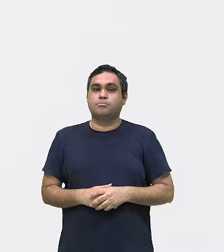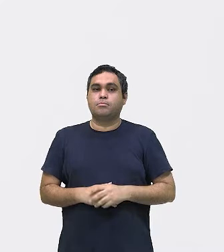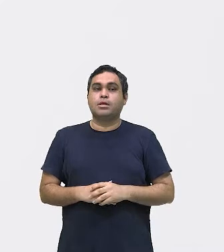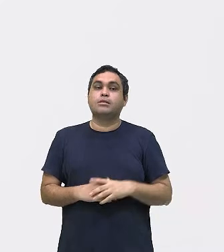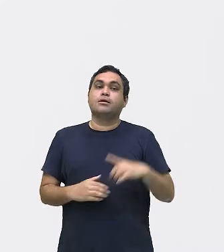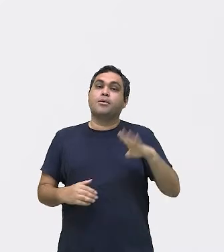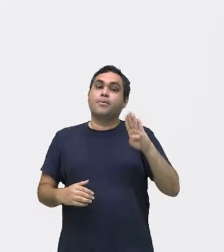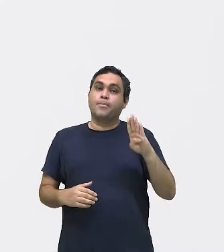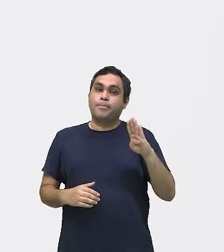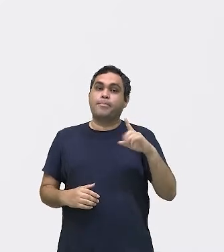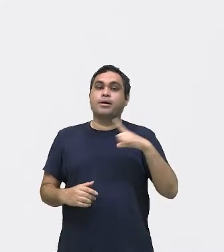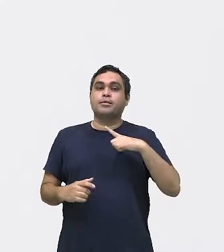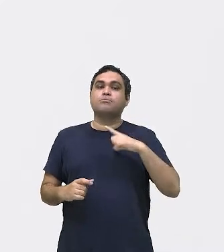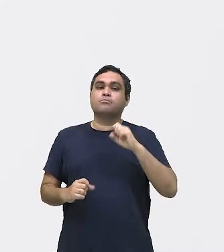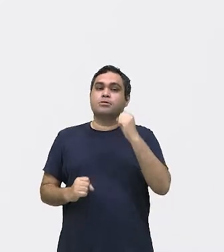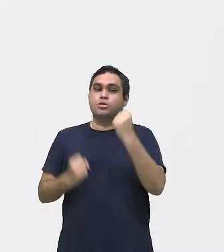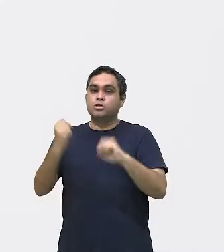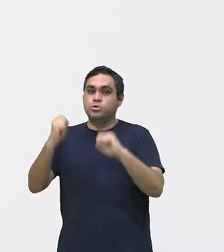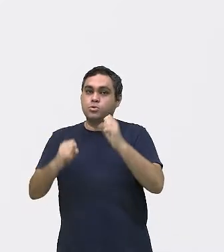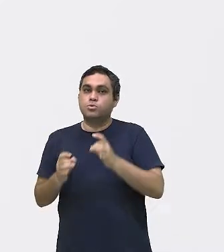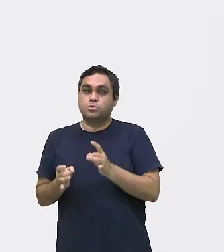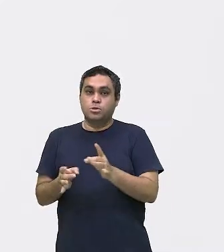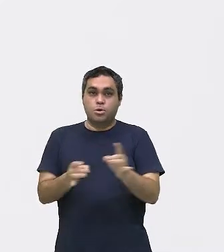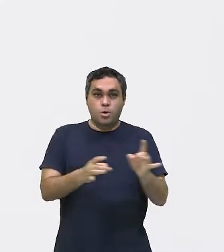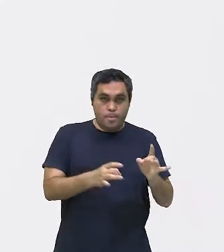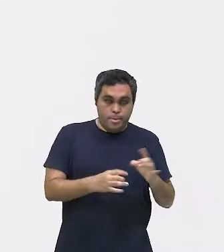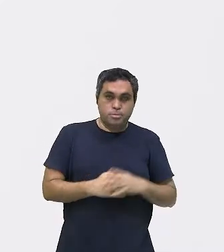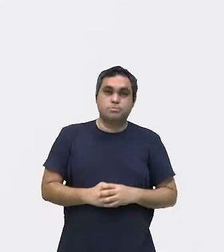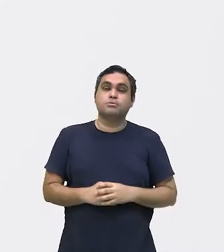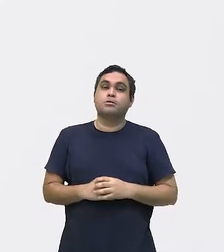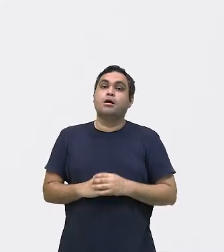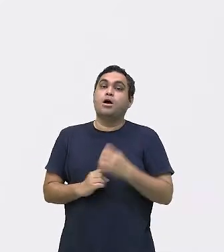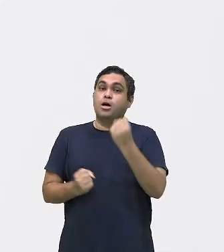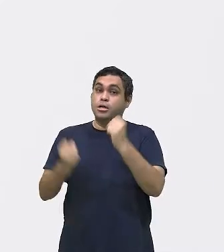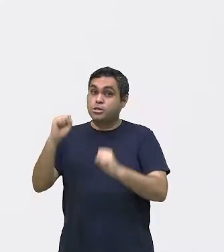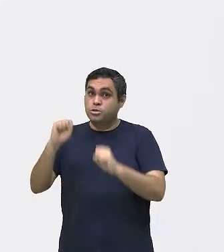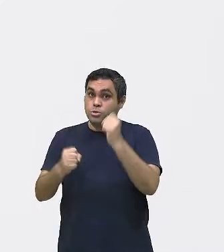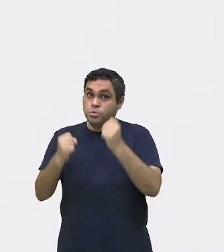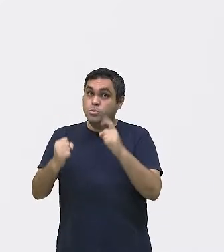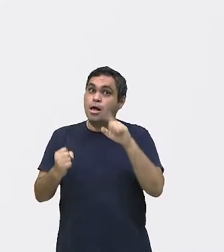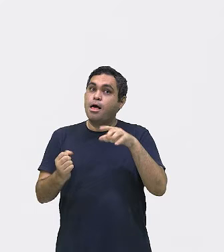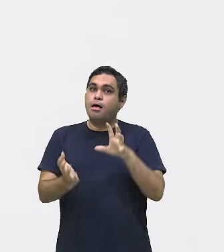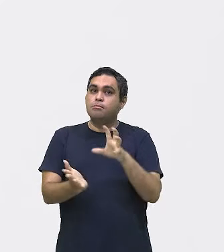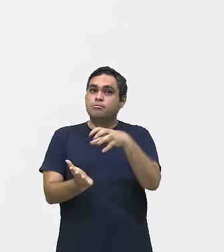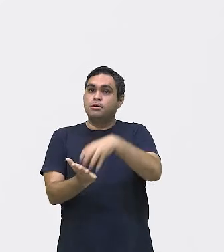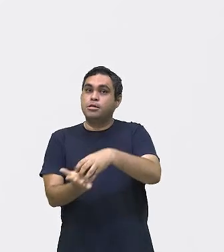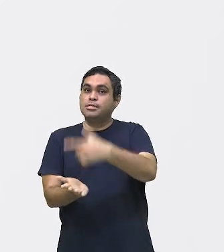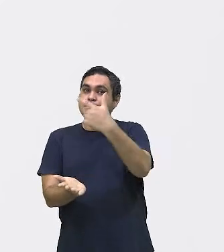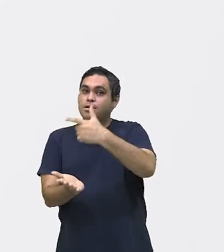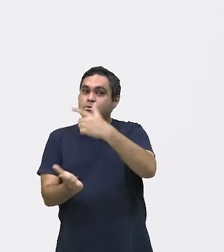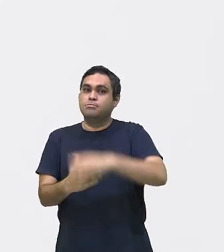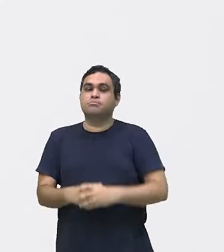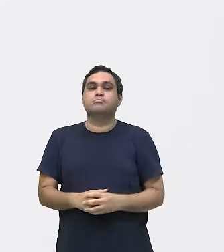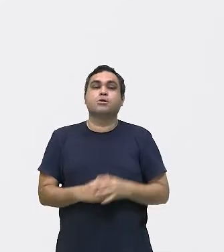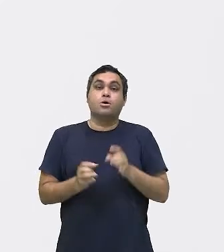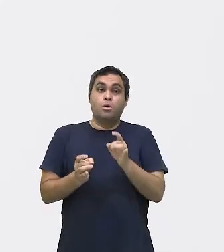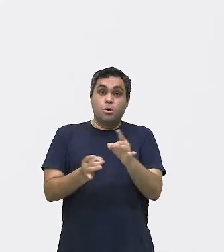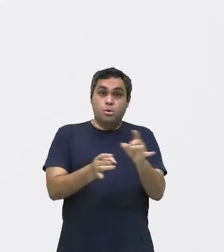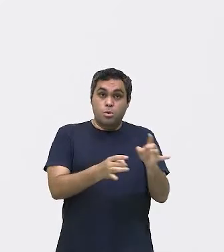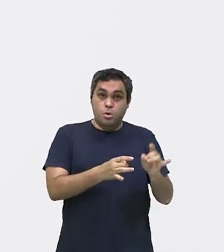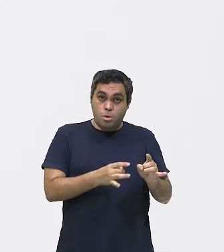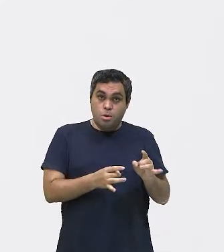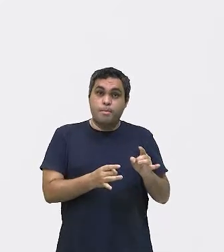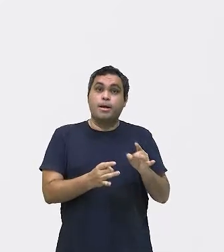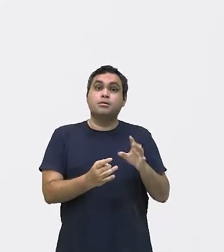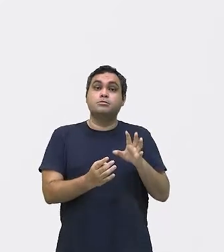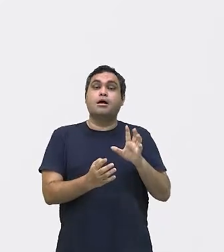gente tem indústria e comércio. Indústria, gente, é setor secundário. E já o comércio, ele já faz